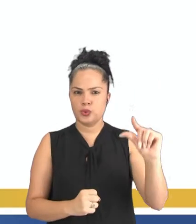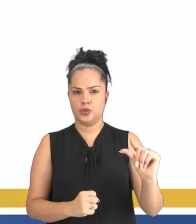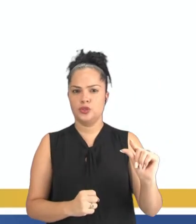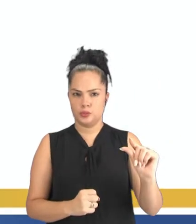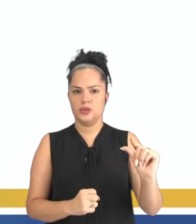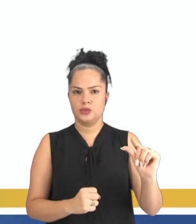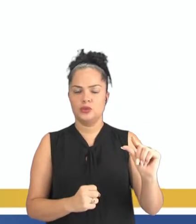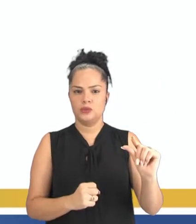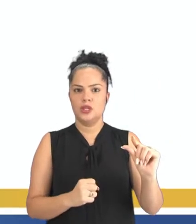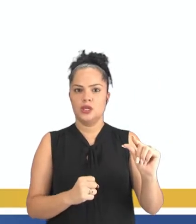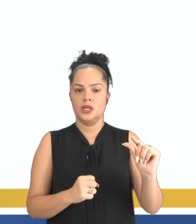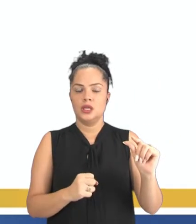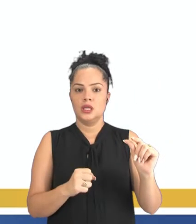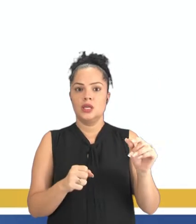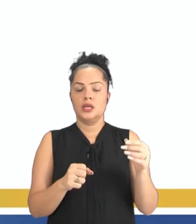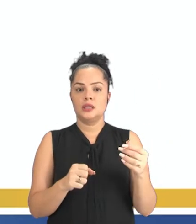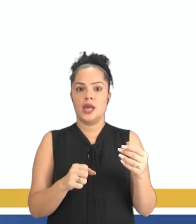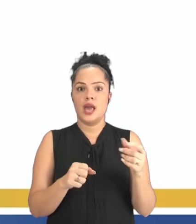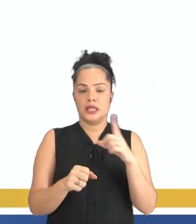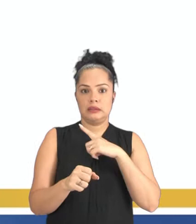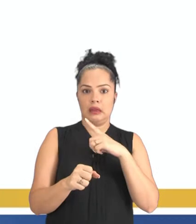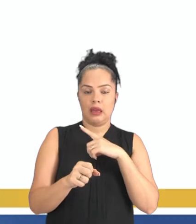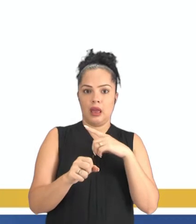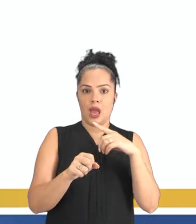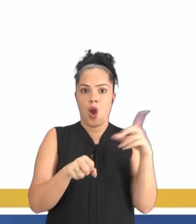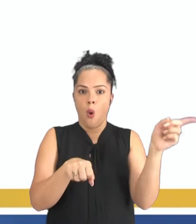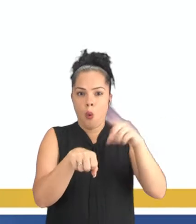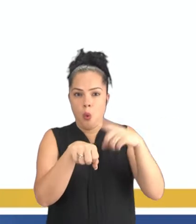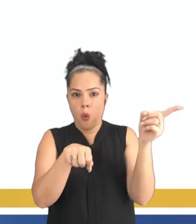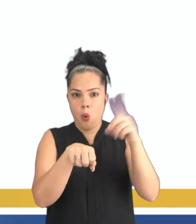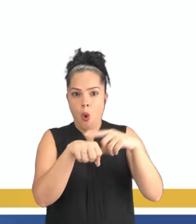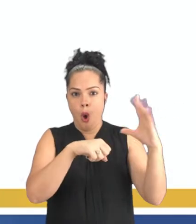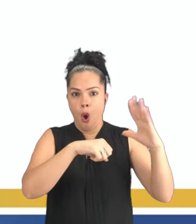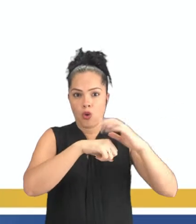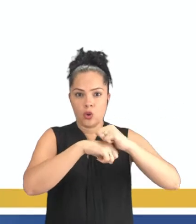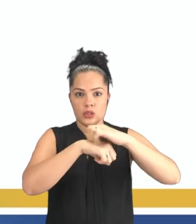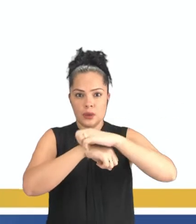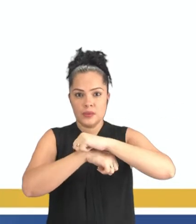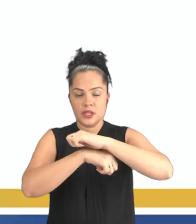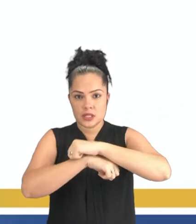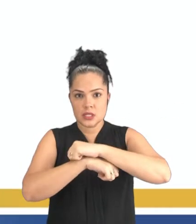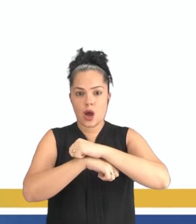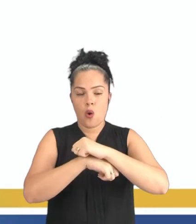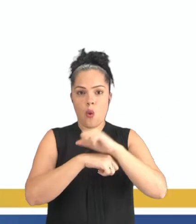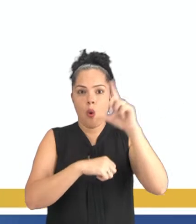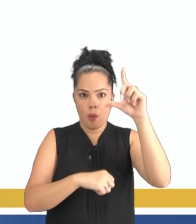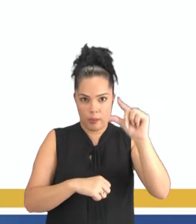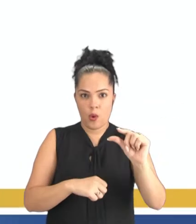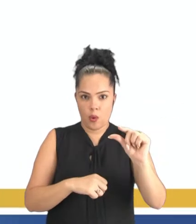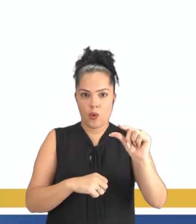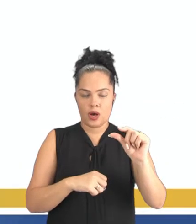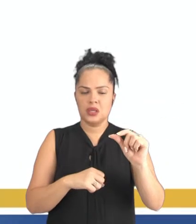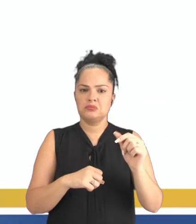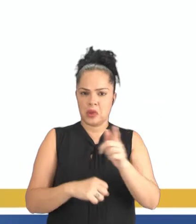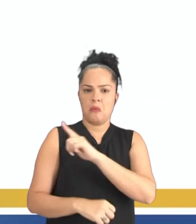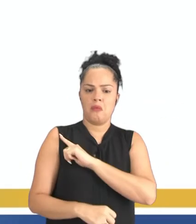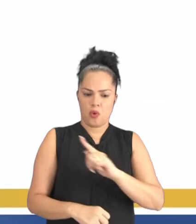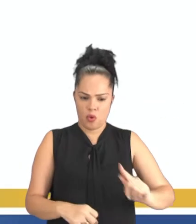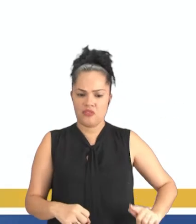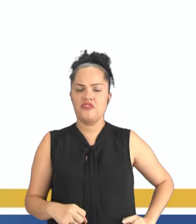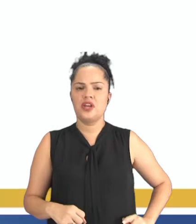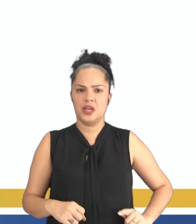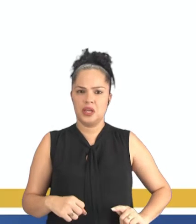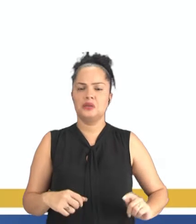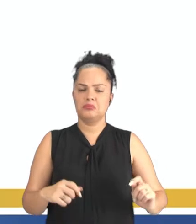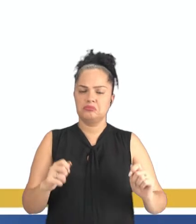relação à contaminação até um determinado mês, então o governo ele pode se preparar para afrouxar as medidas